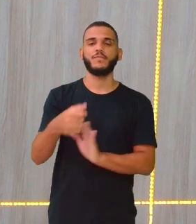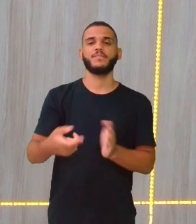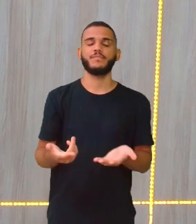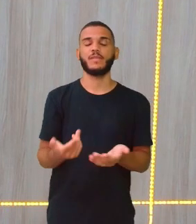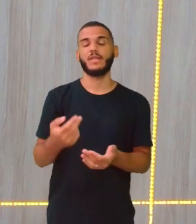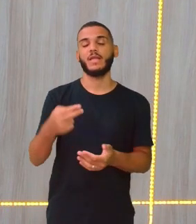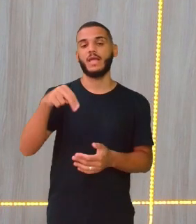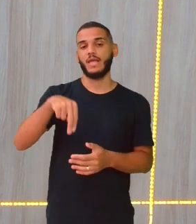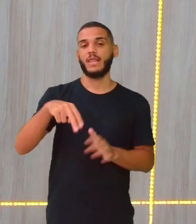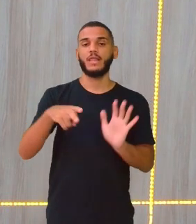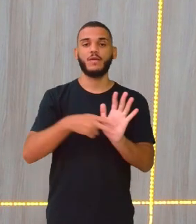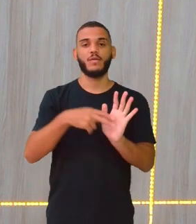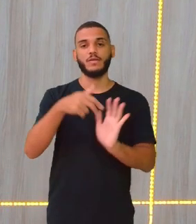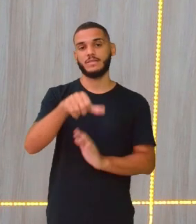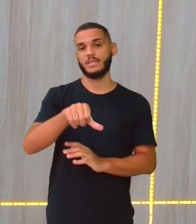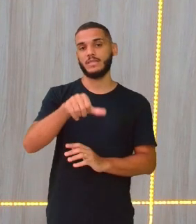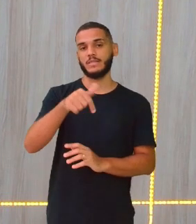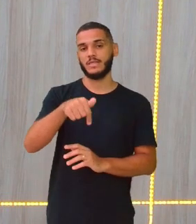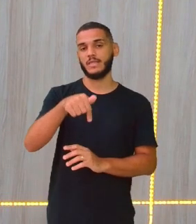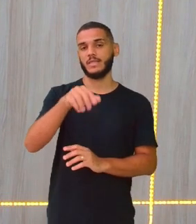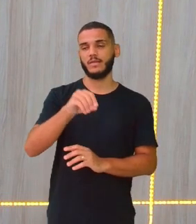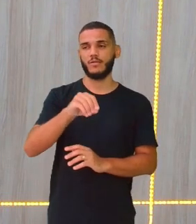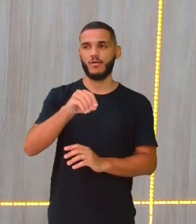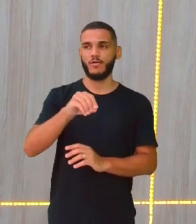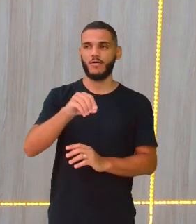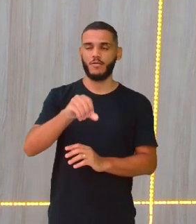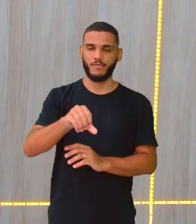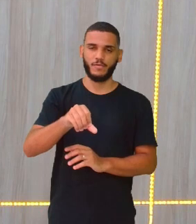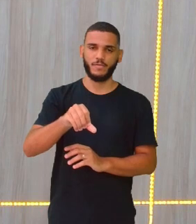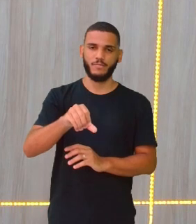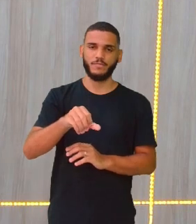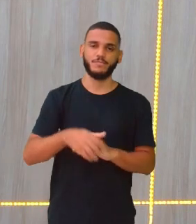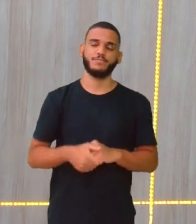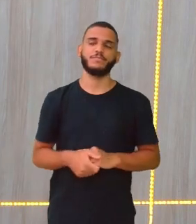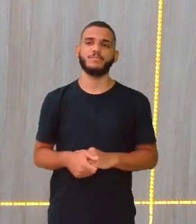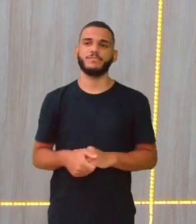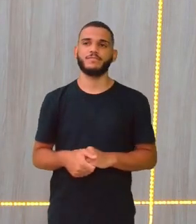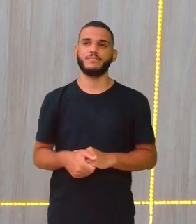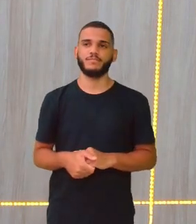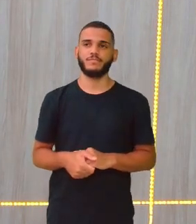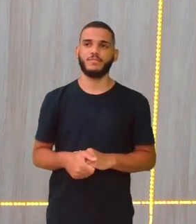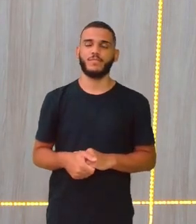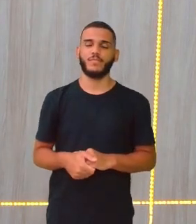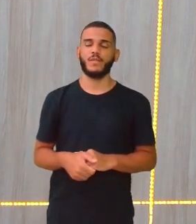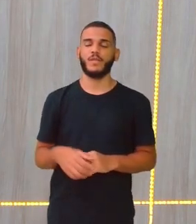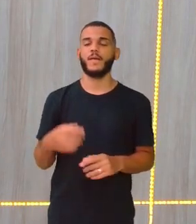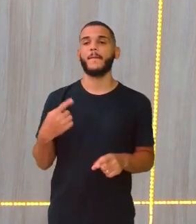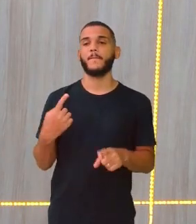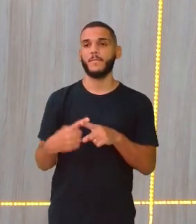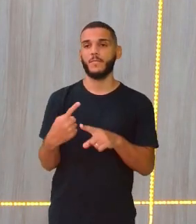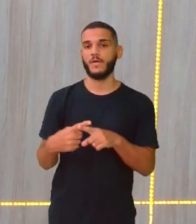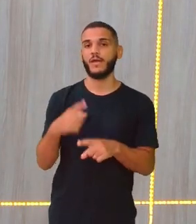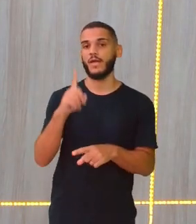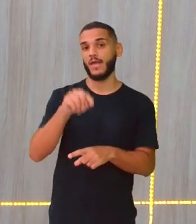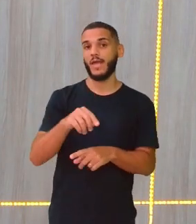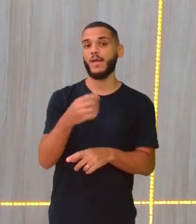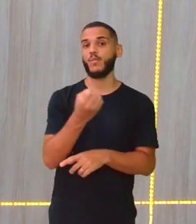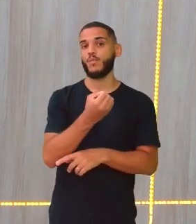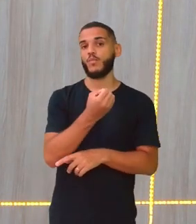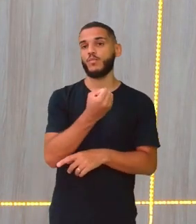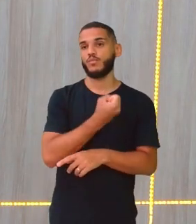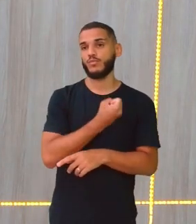79. Por que 100 menos 21? Que é o número da figura, né, que a gente